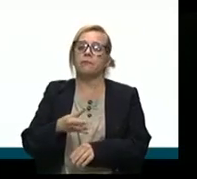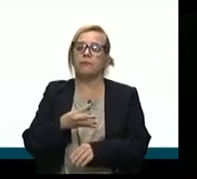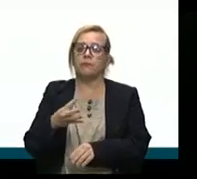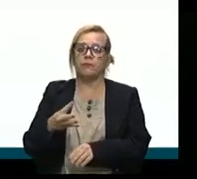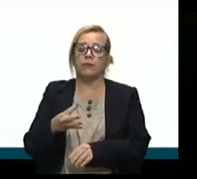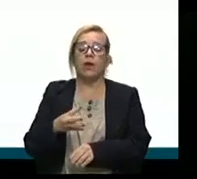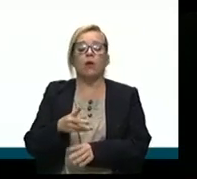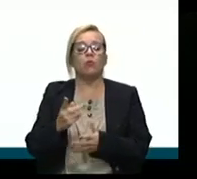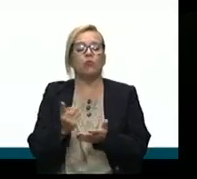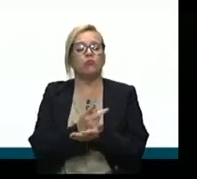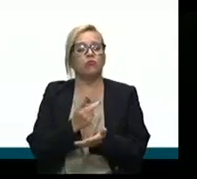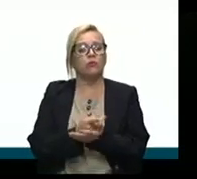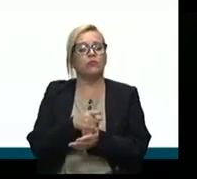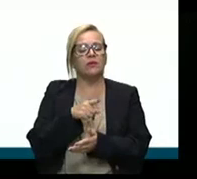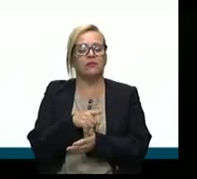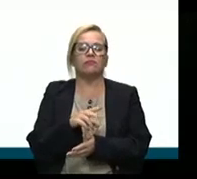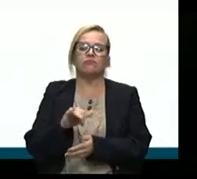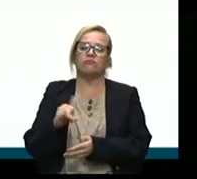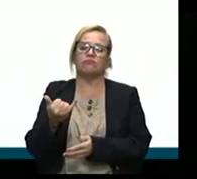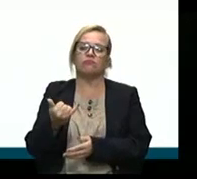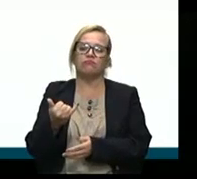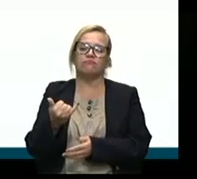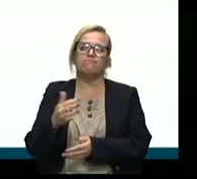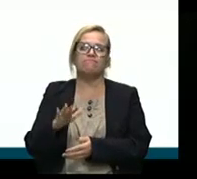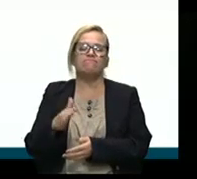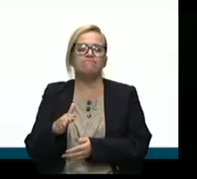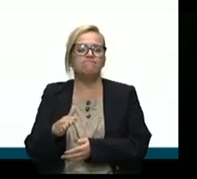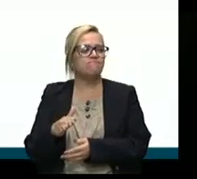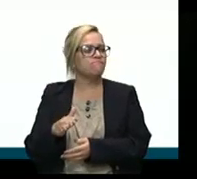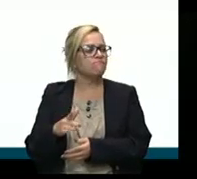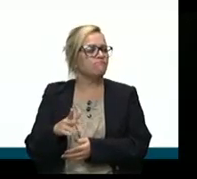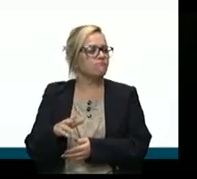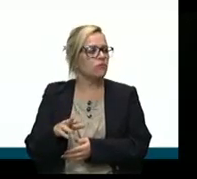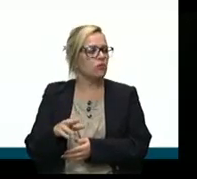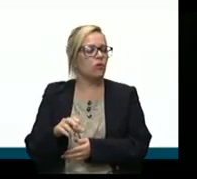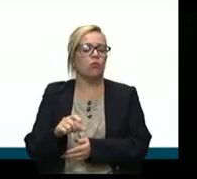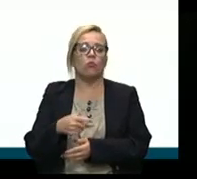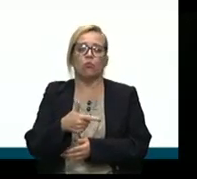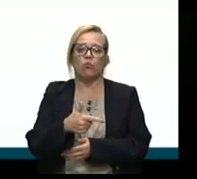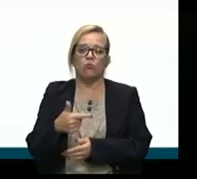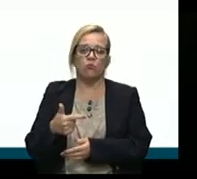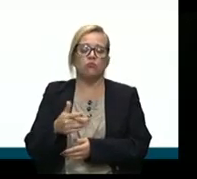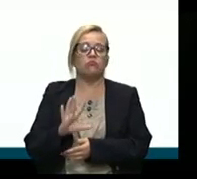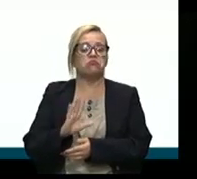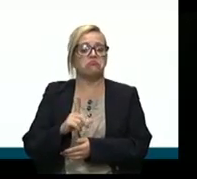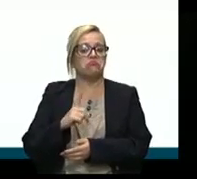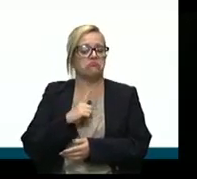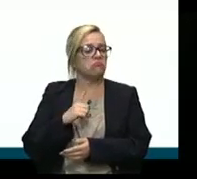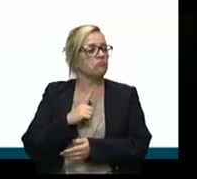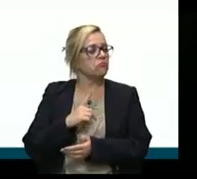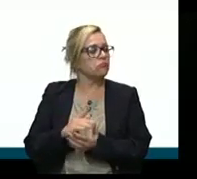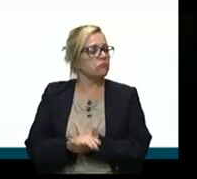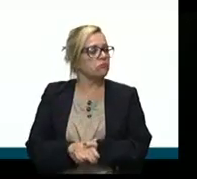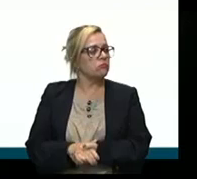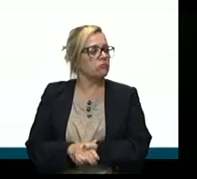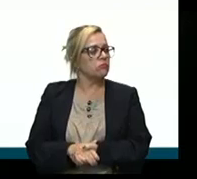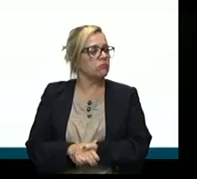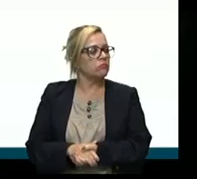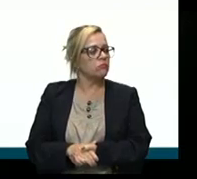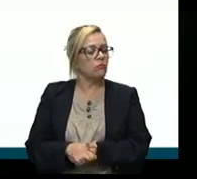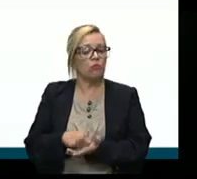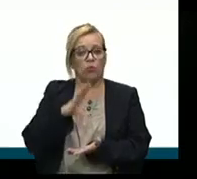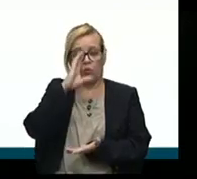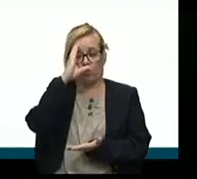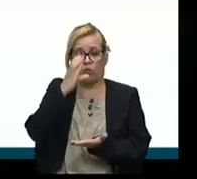a margem de erro de previsão para y seja e igual a 2. Então, eu já tenho o nível de